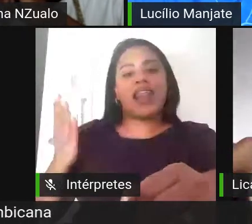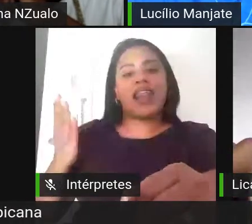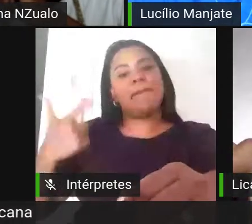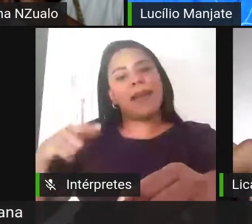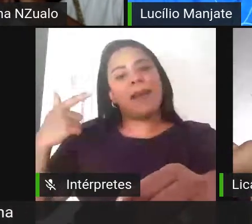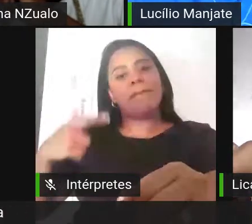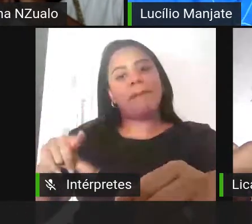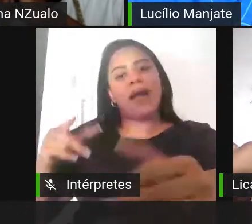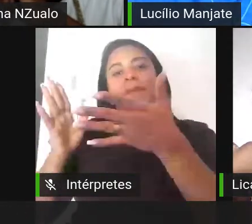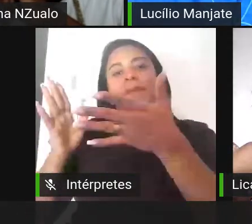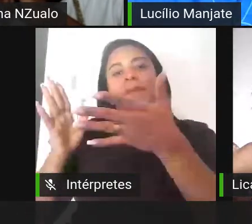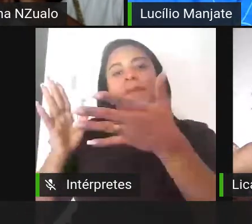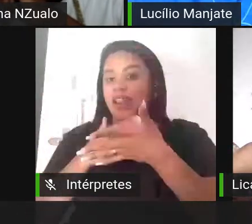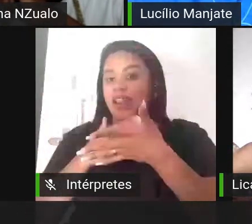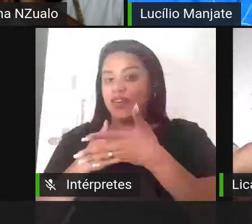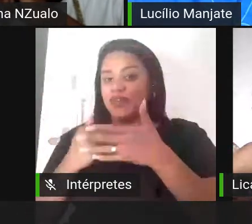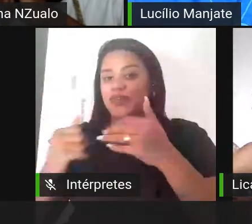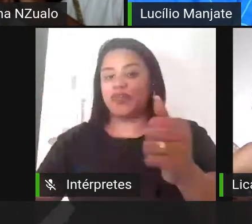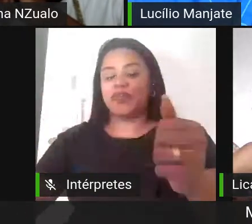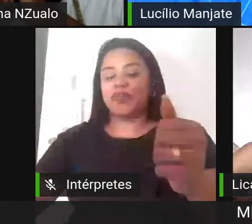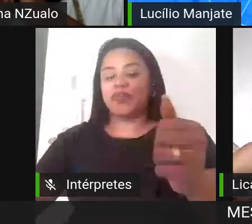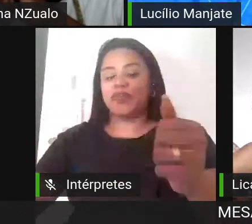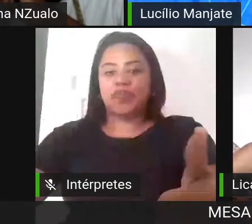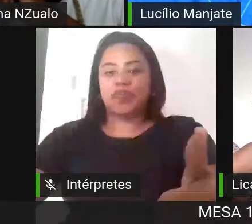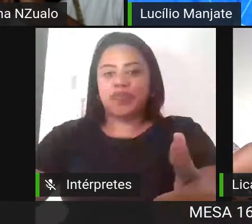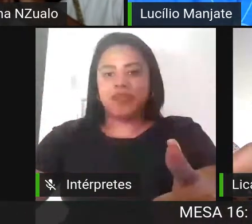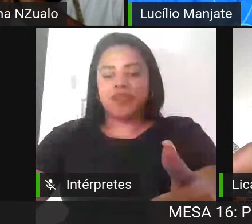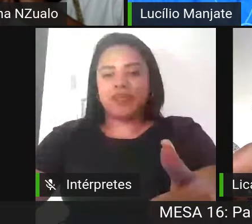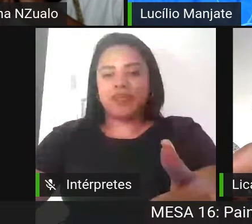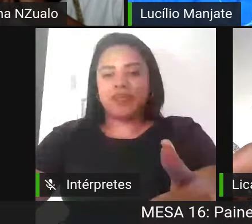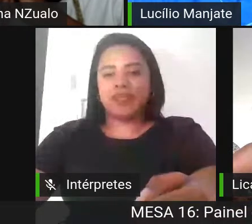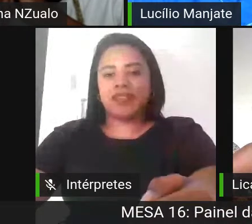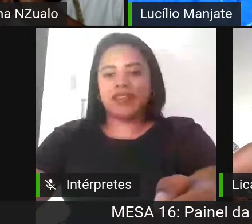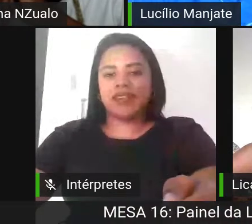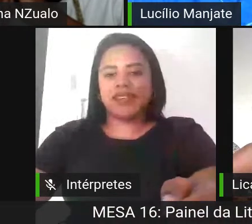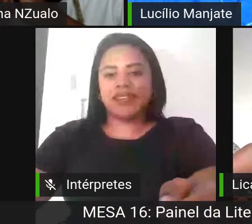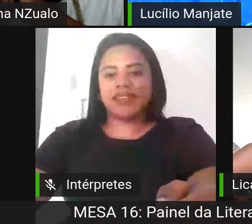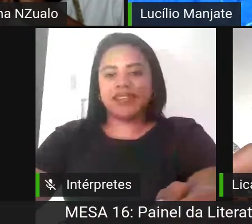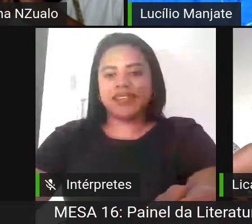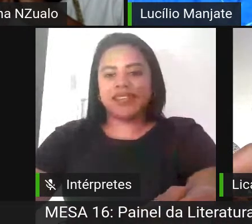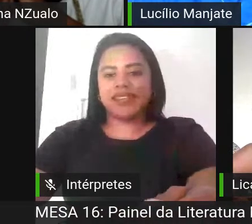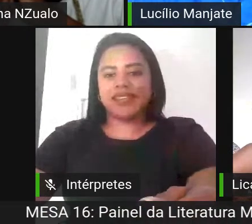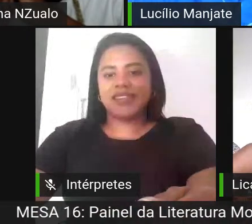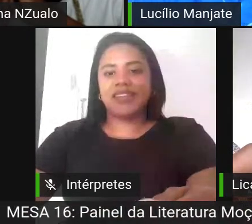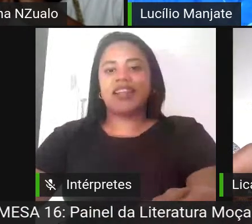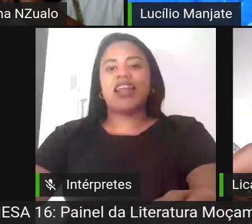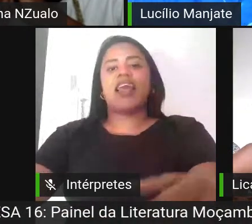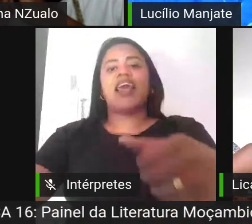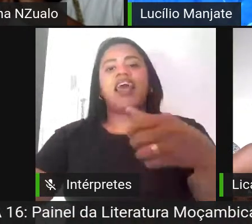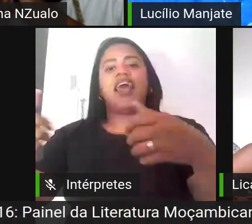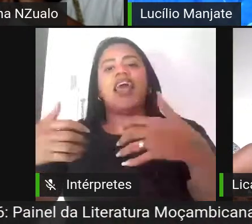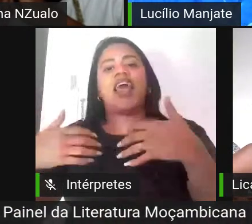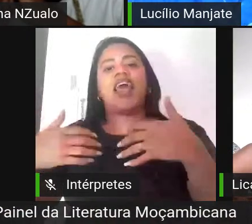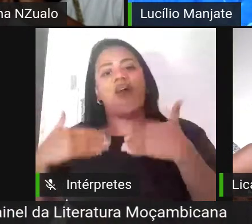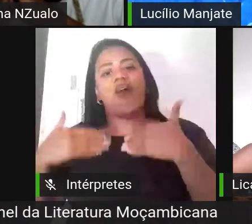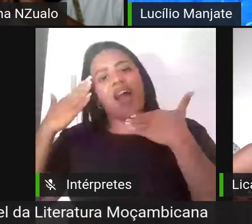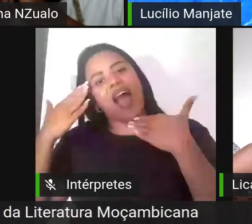moçambicanos. Pessoal, eu agradeço mesmo pela oportunidade que me deram de poder orientar